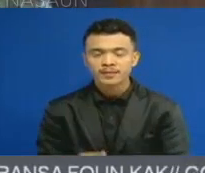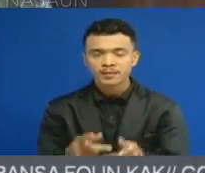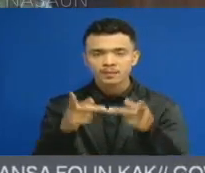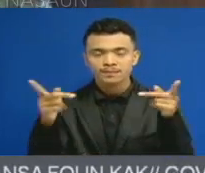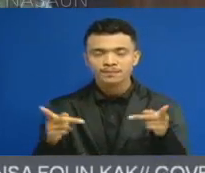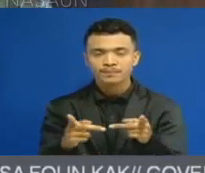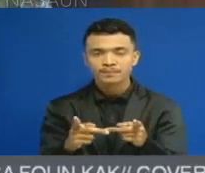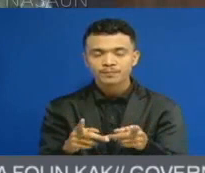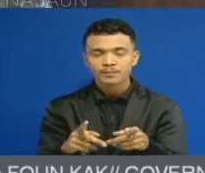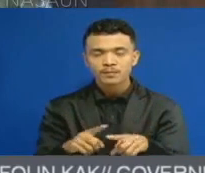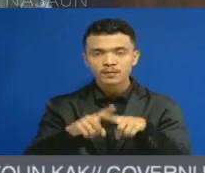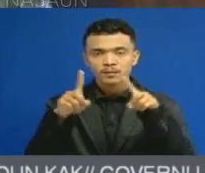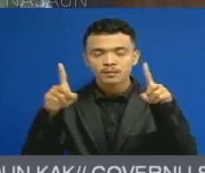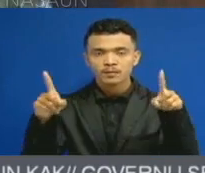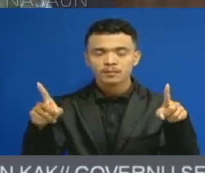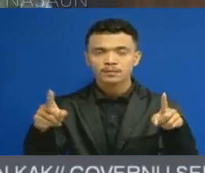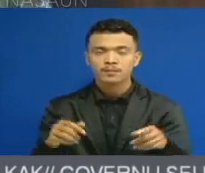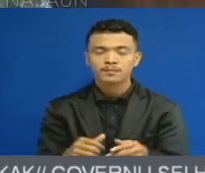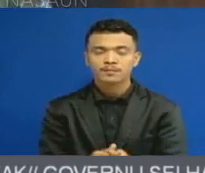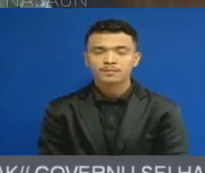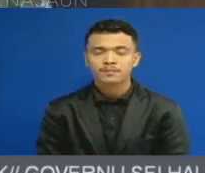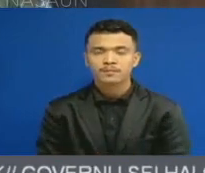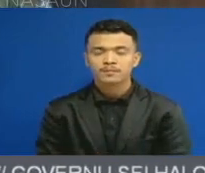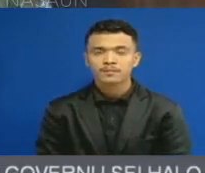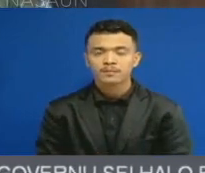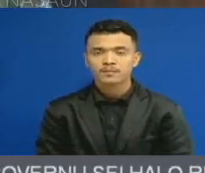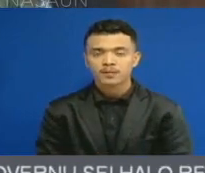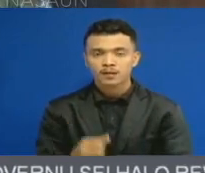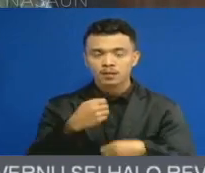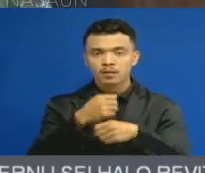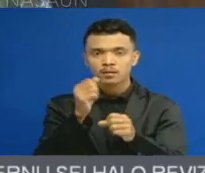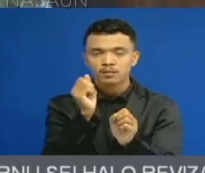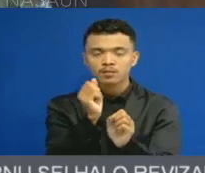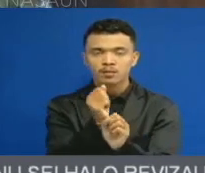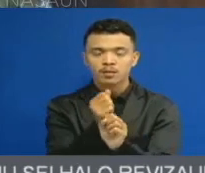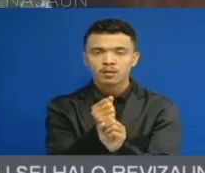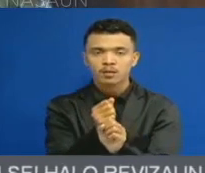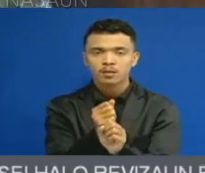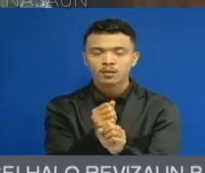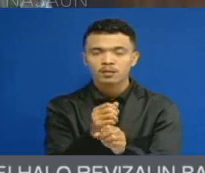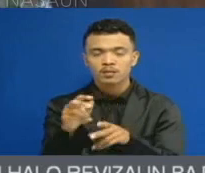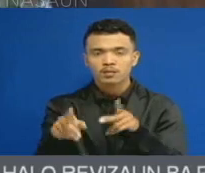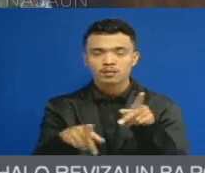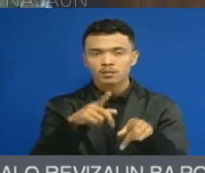nem, mas vemos a tu, halo workshops, ou sociedade,